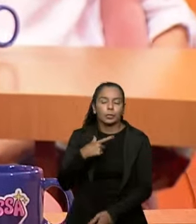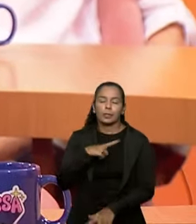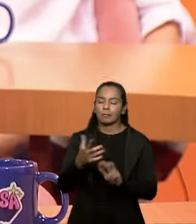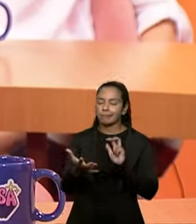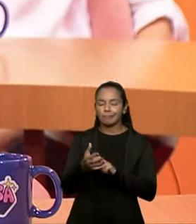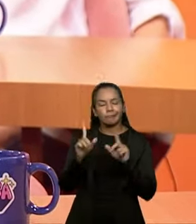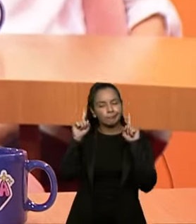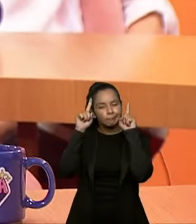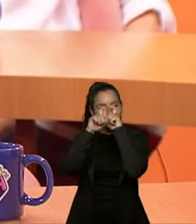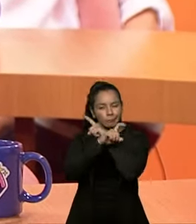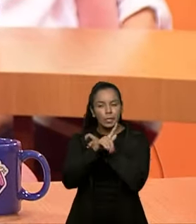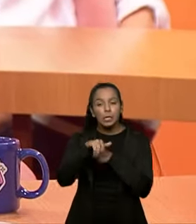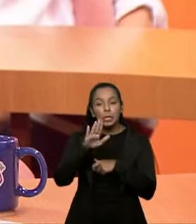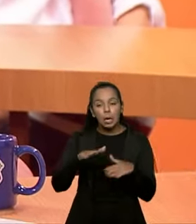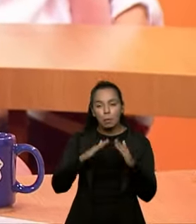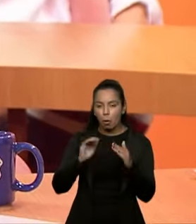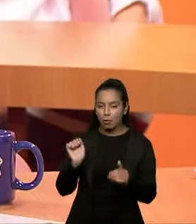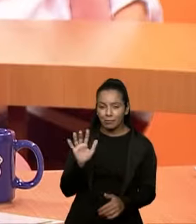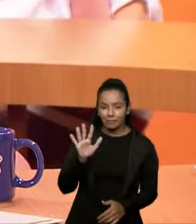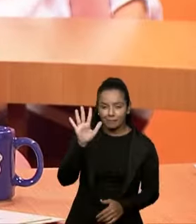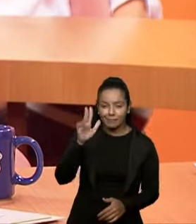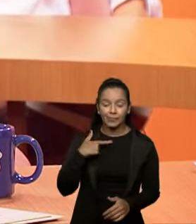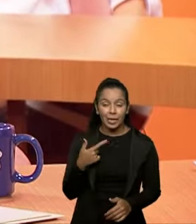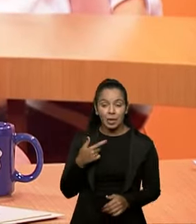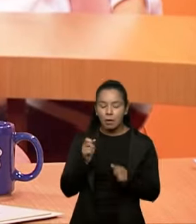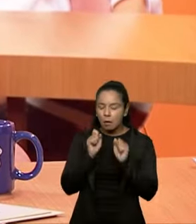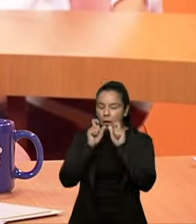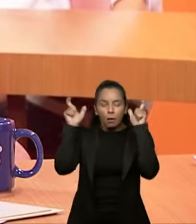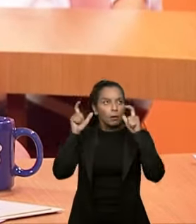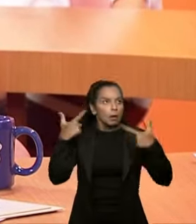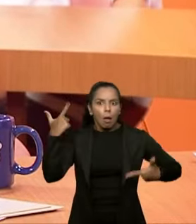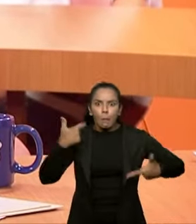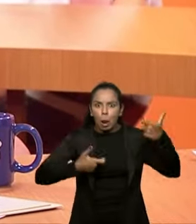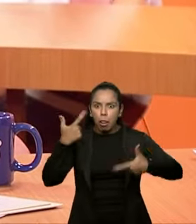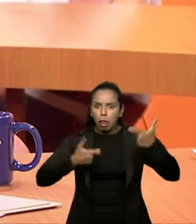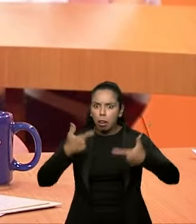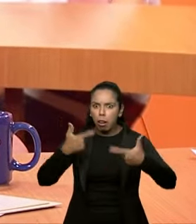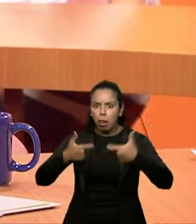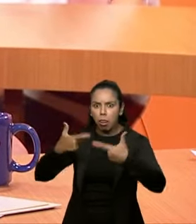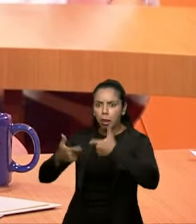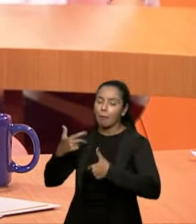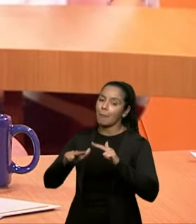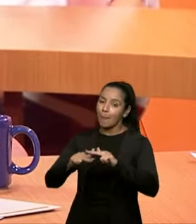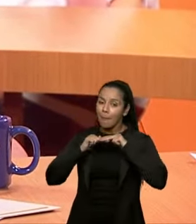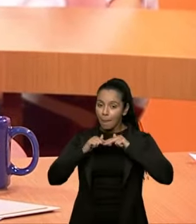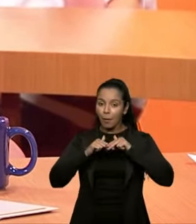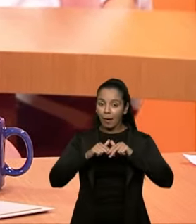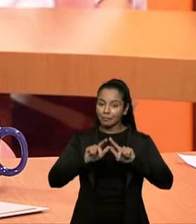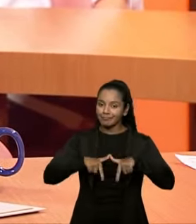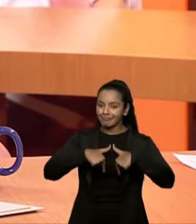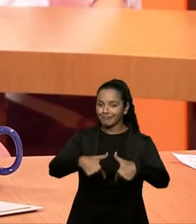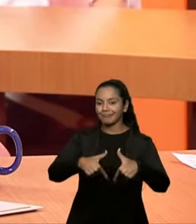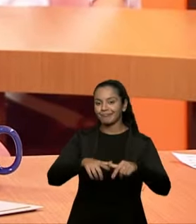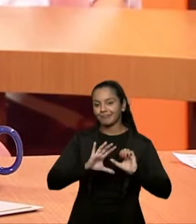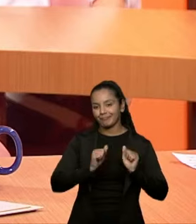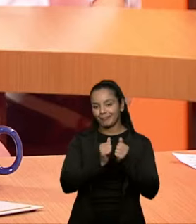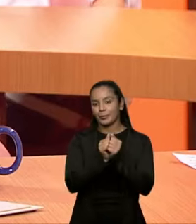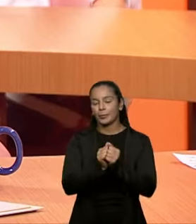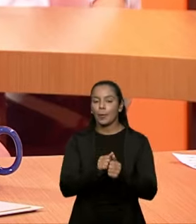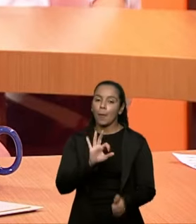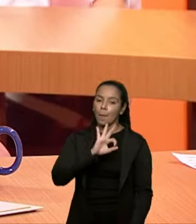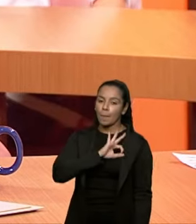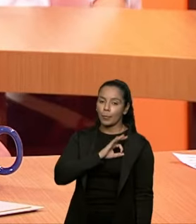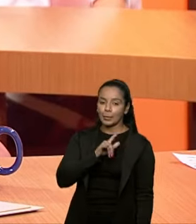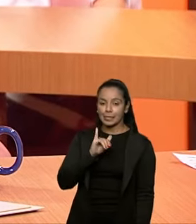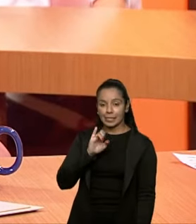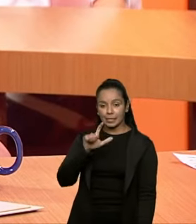para quem mora em comunidades. Eles acordaram com tiroteios intensíssimos por causa de uma operação conjunta das polícias